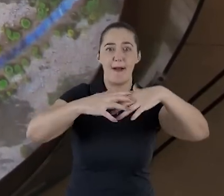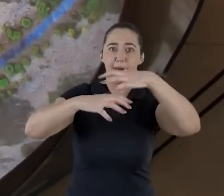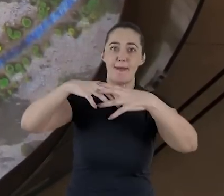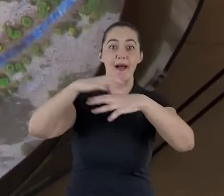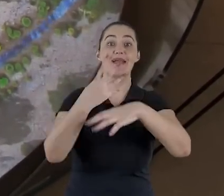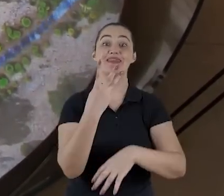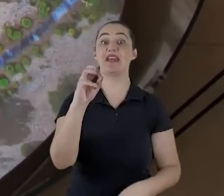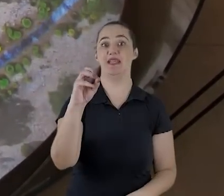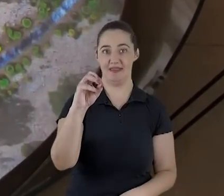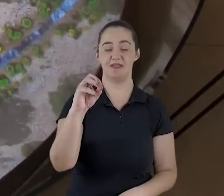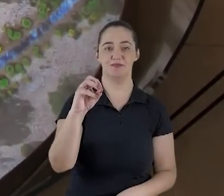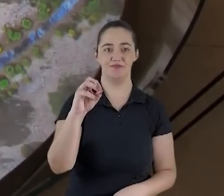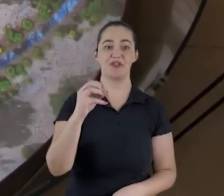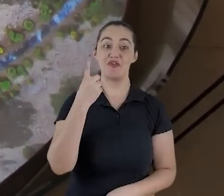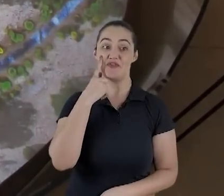ver aqui